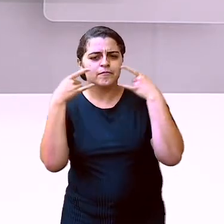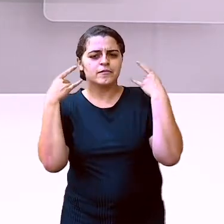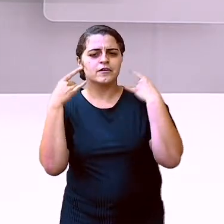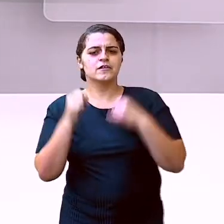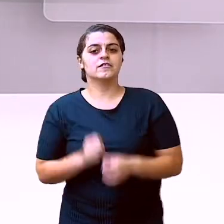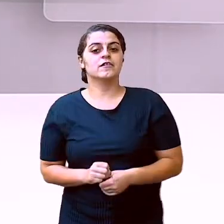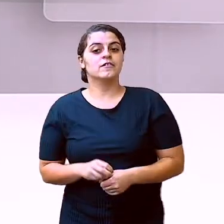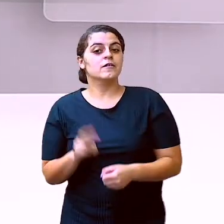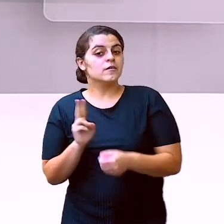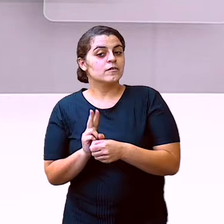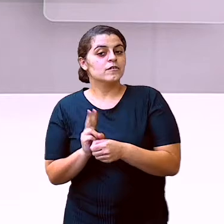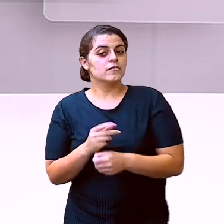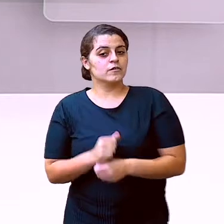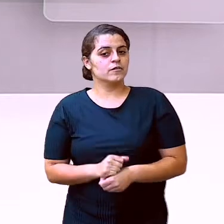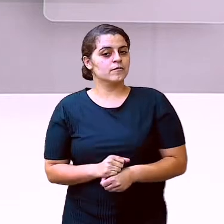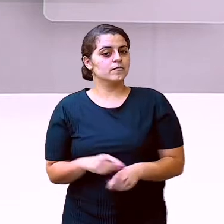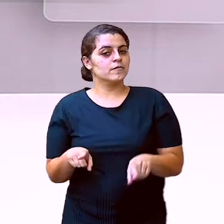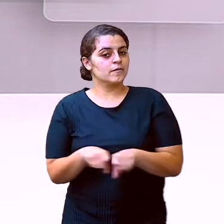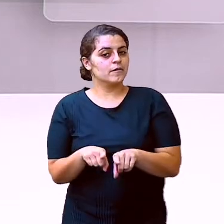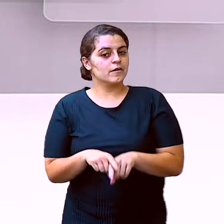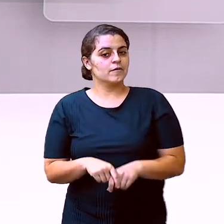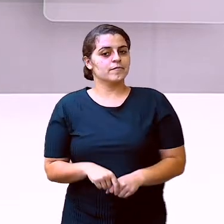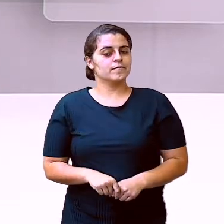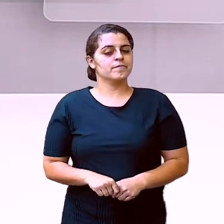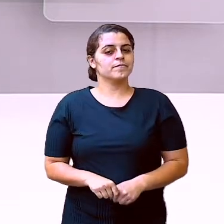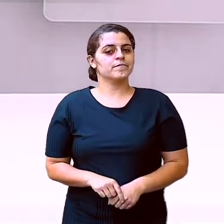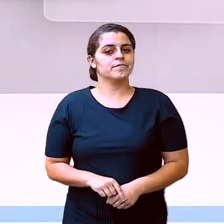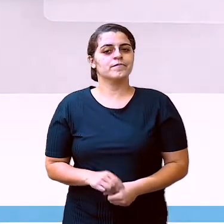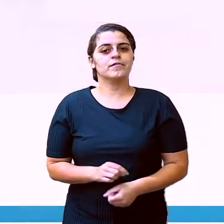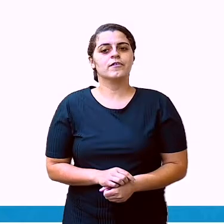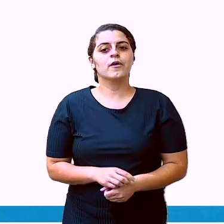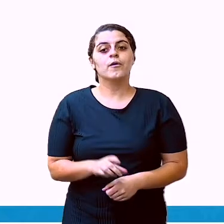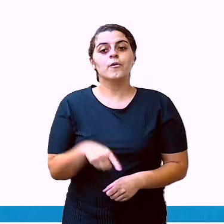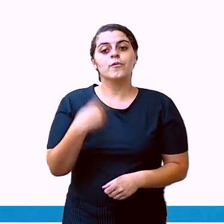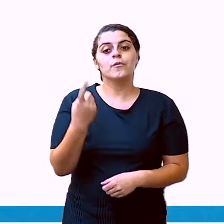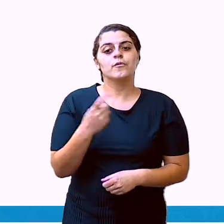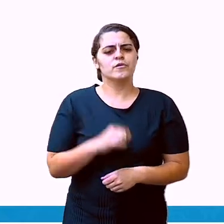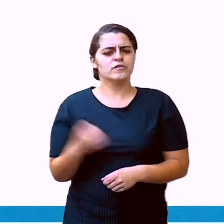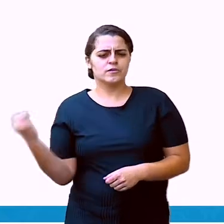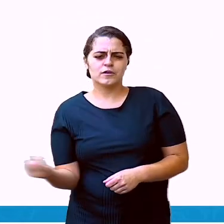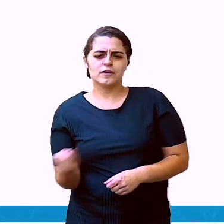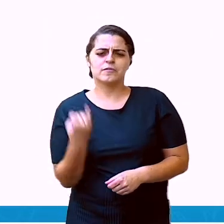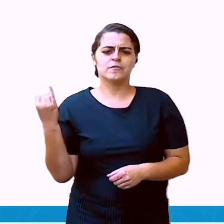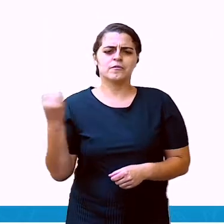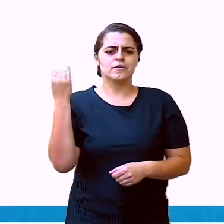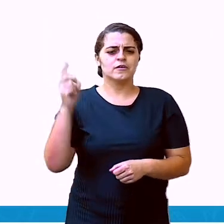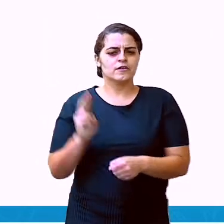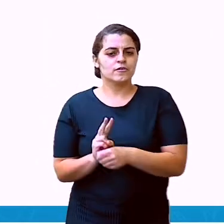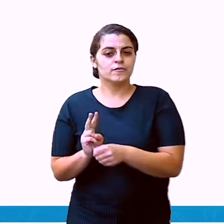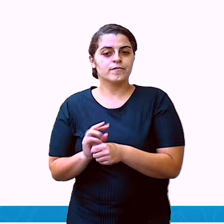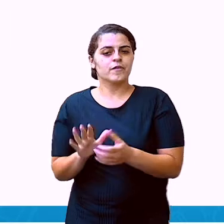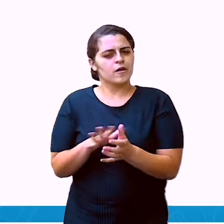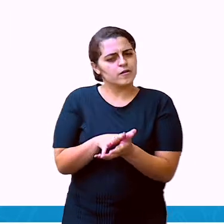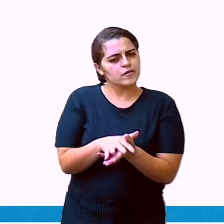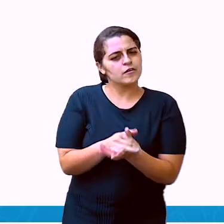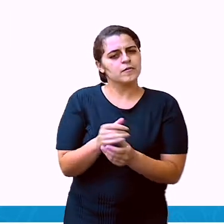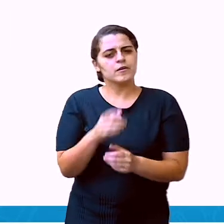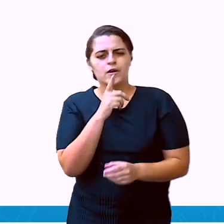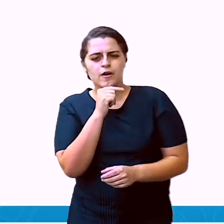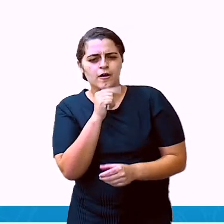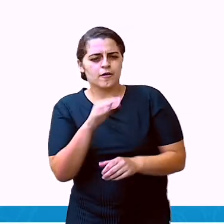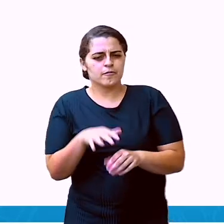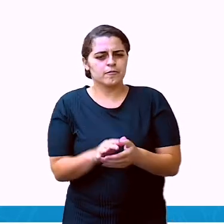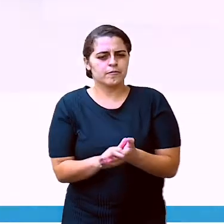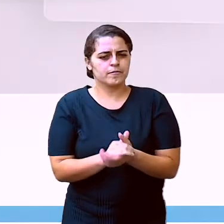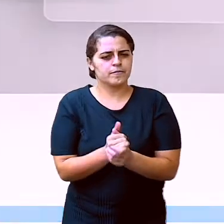te proteger e me proteger também. Outro cuidado que nós devemos tomar, lavar sempre